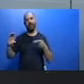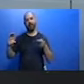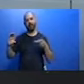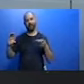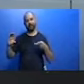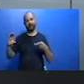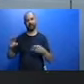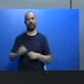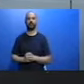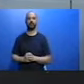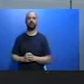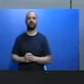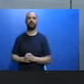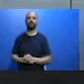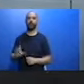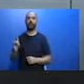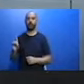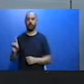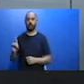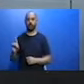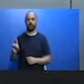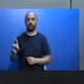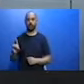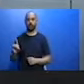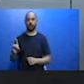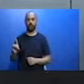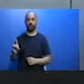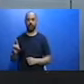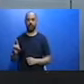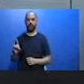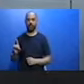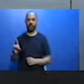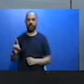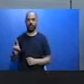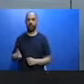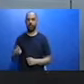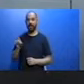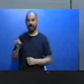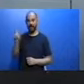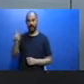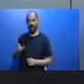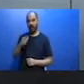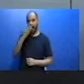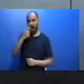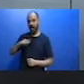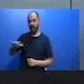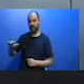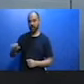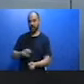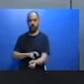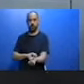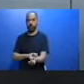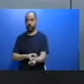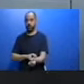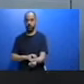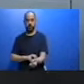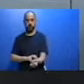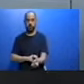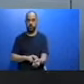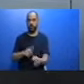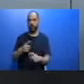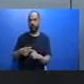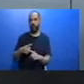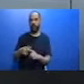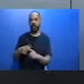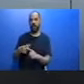nada a ver letra de o garoto está irritado por que não gosta que os